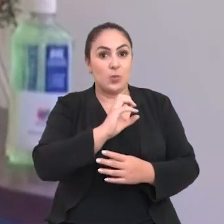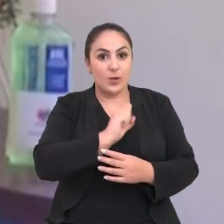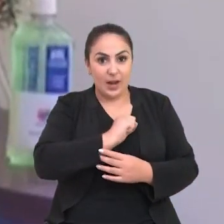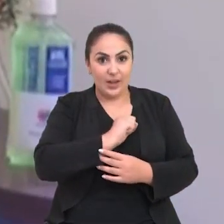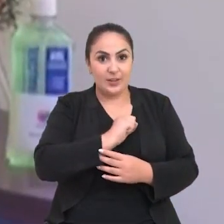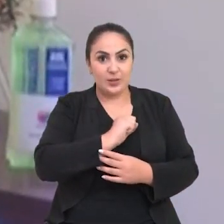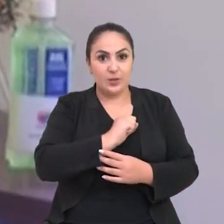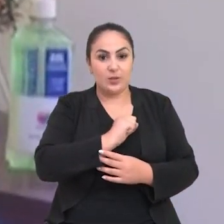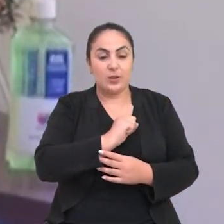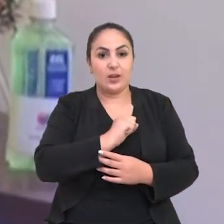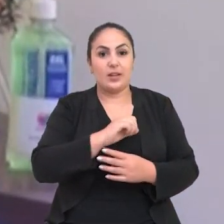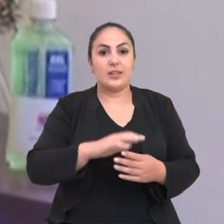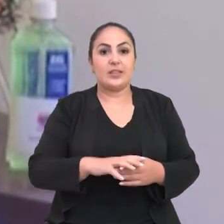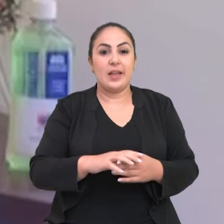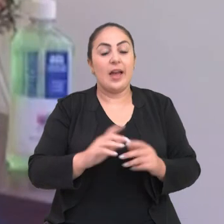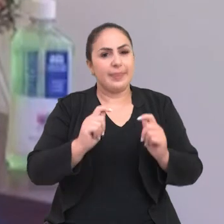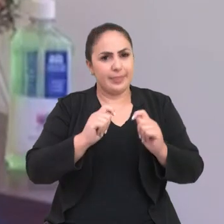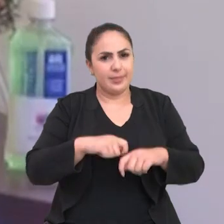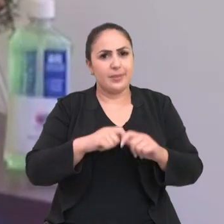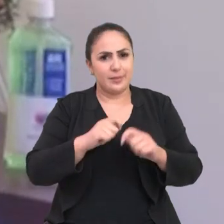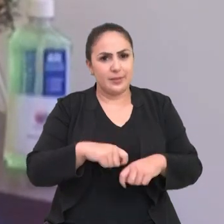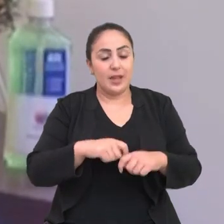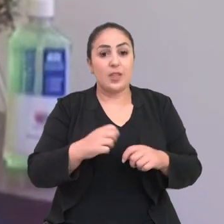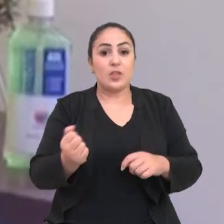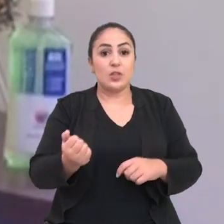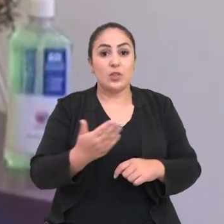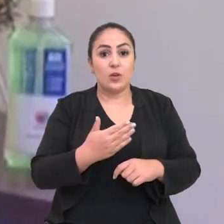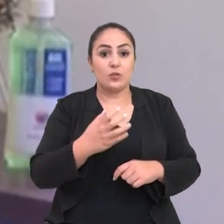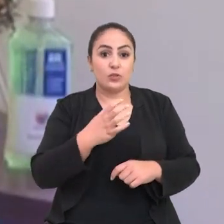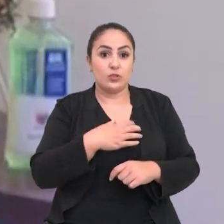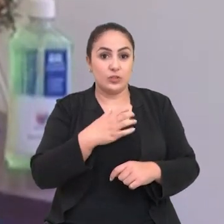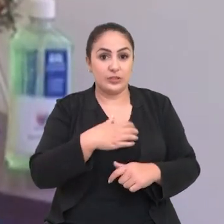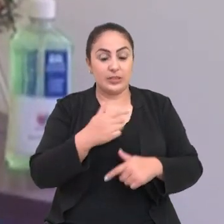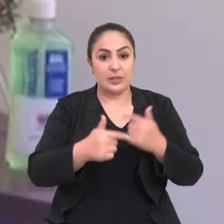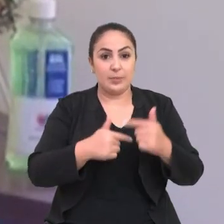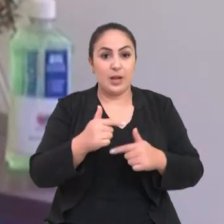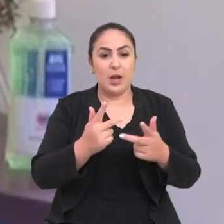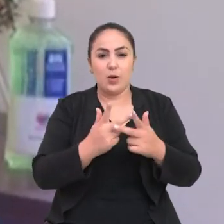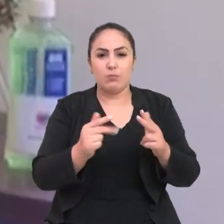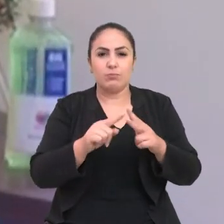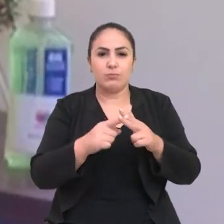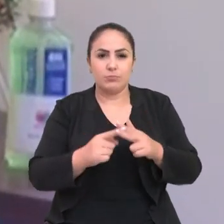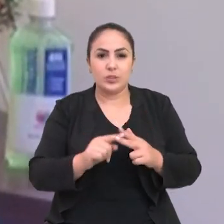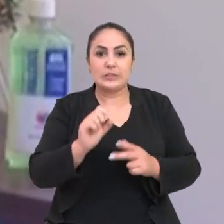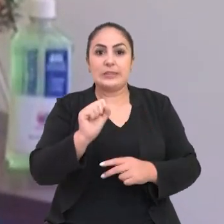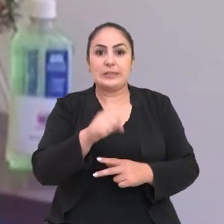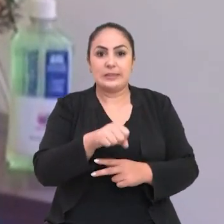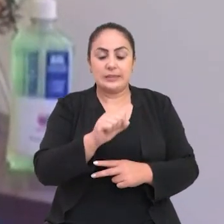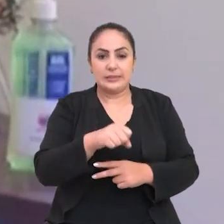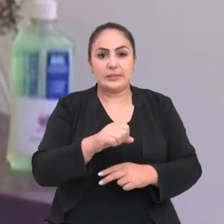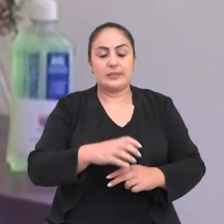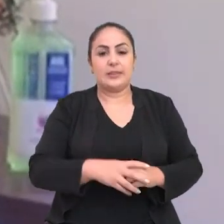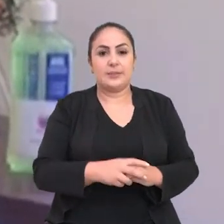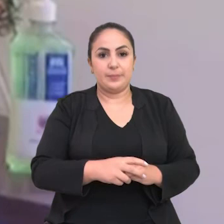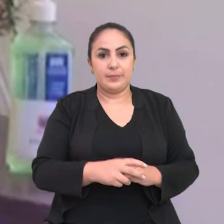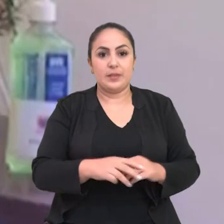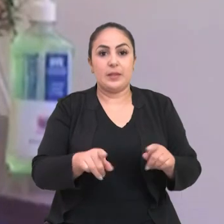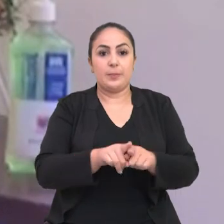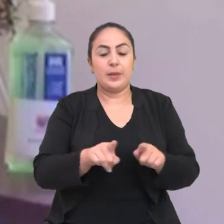crianças adoraram, foram bem adeptas à nova rotina. Alguns ajustes, sim,